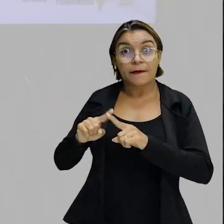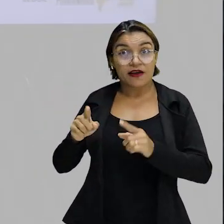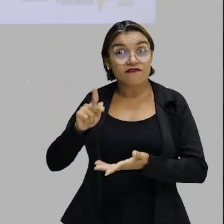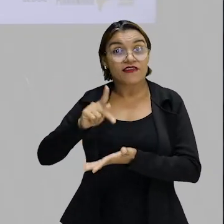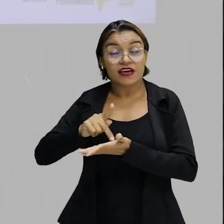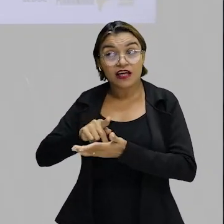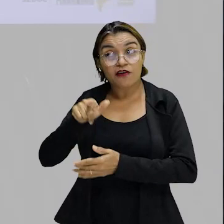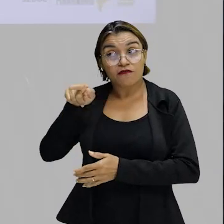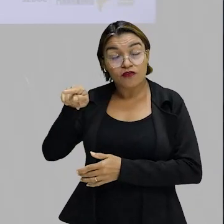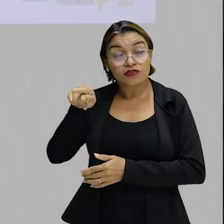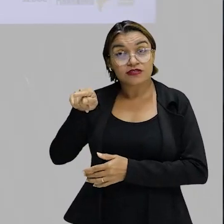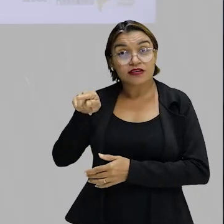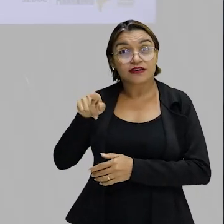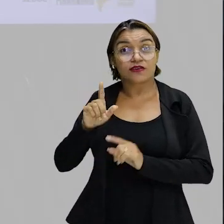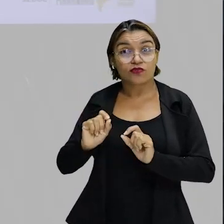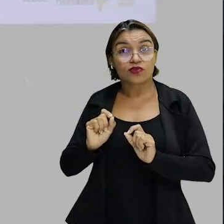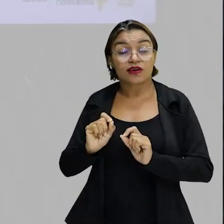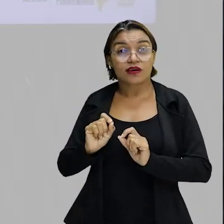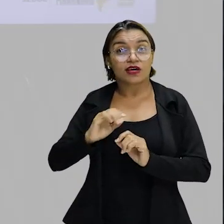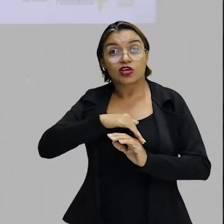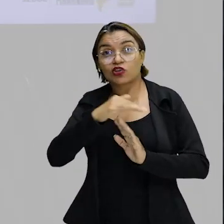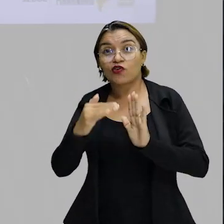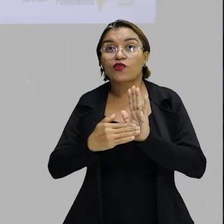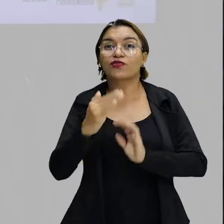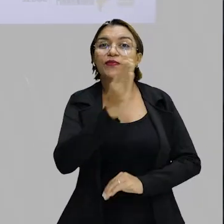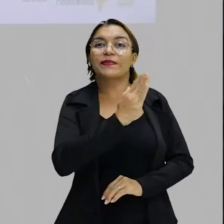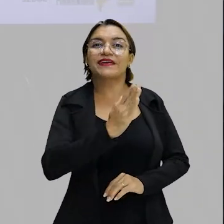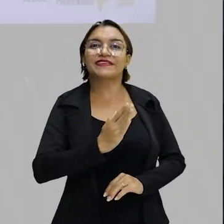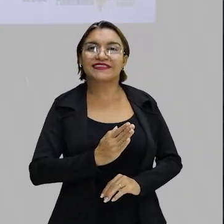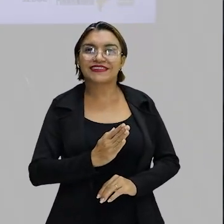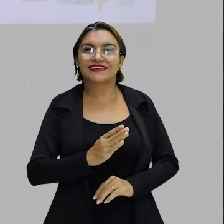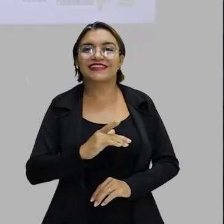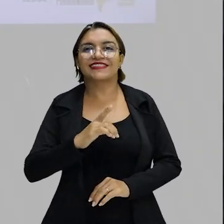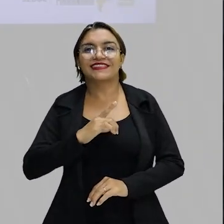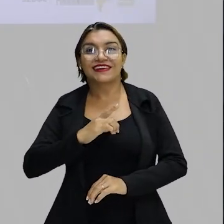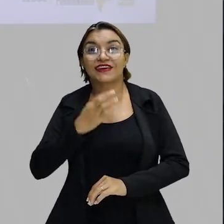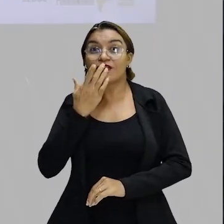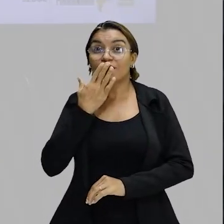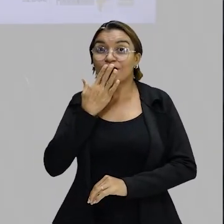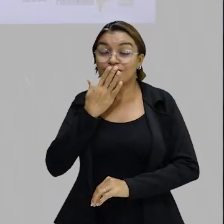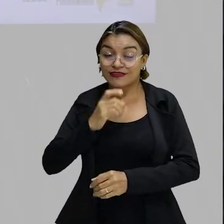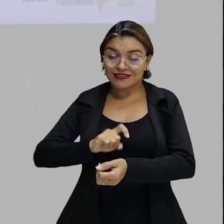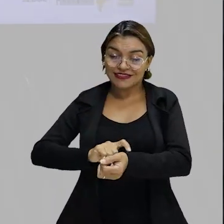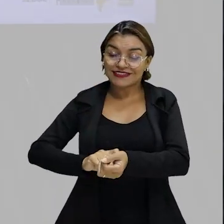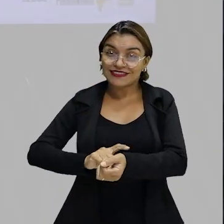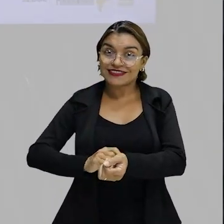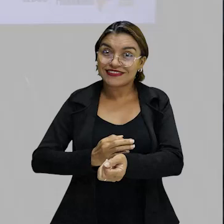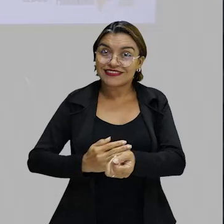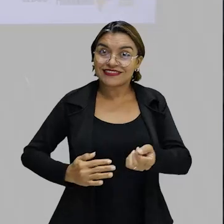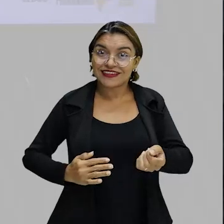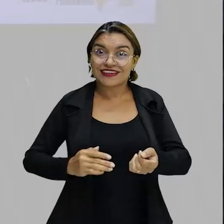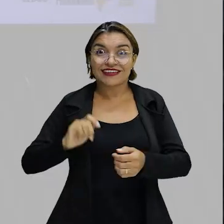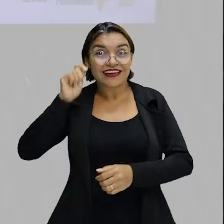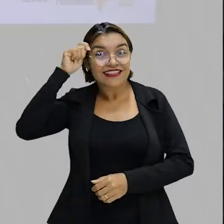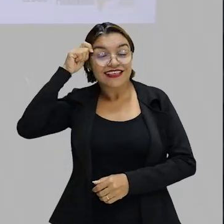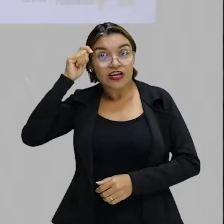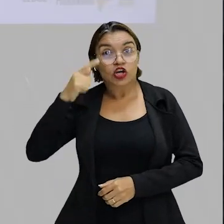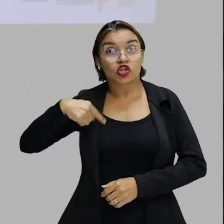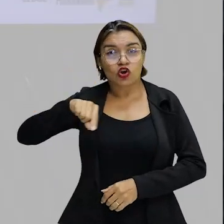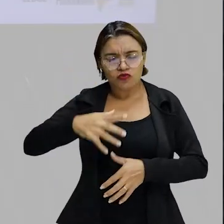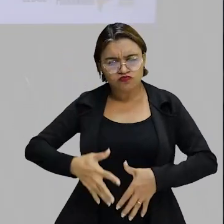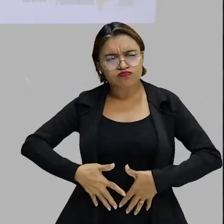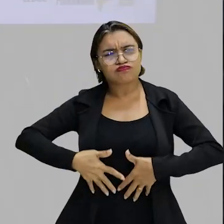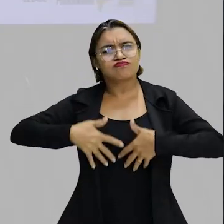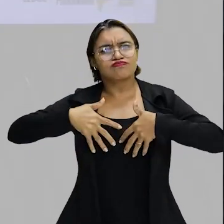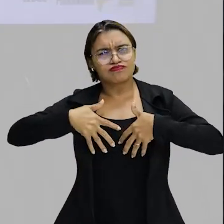verdade é que você e todo brasileiro tem sangue crioulo. E a gente tem que se orgulhar e